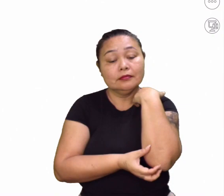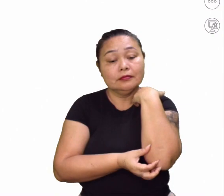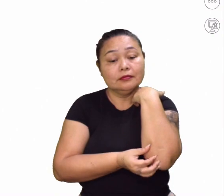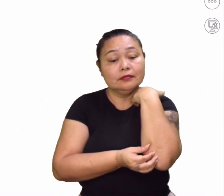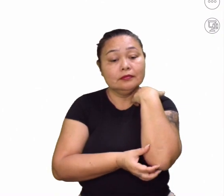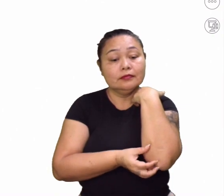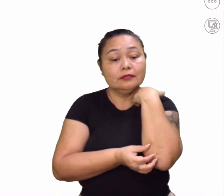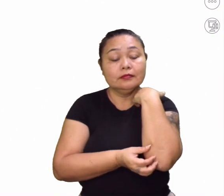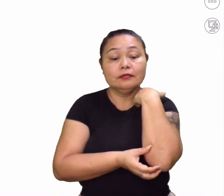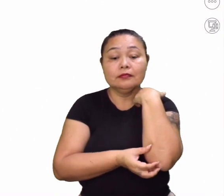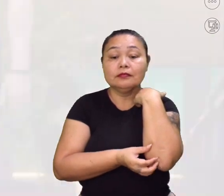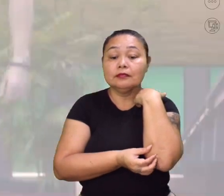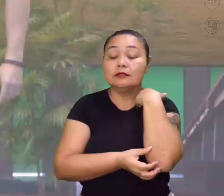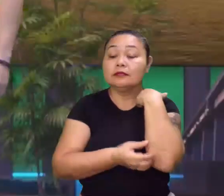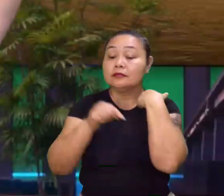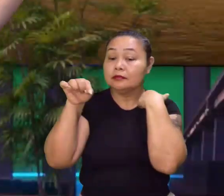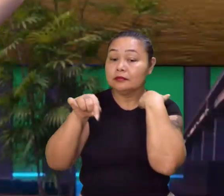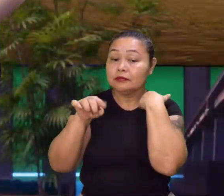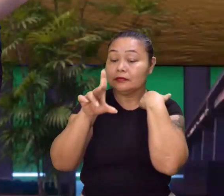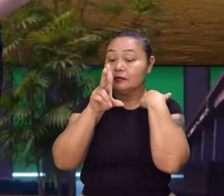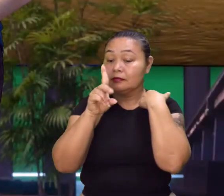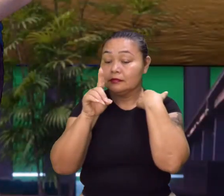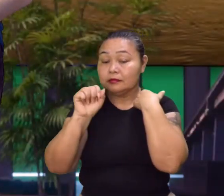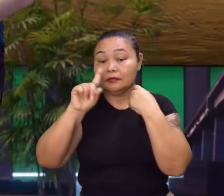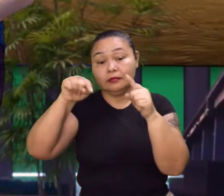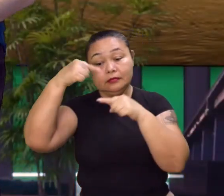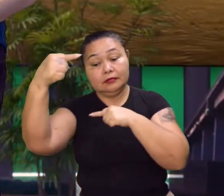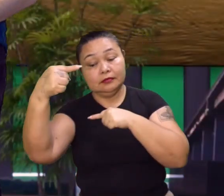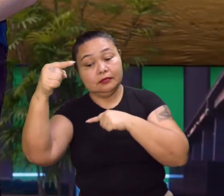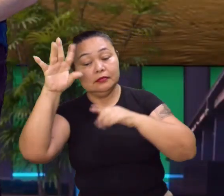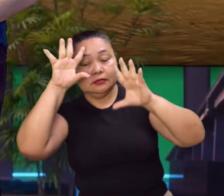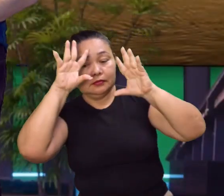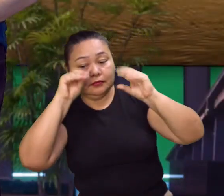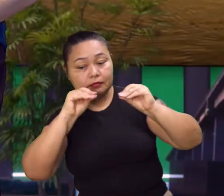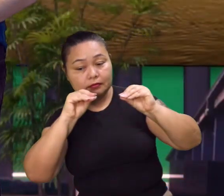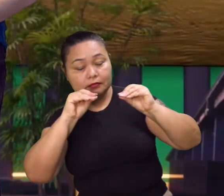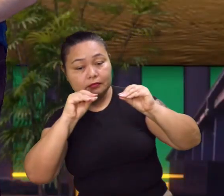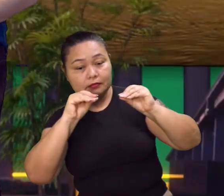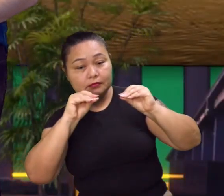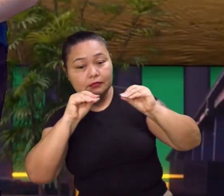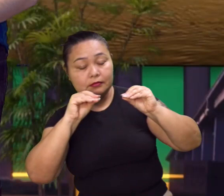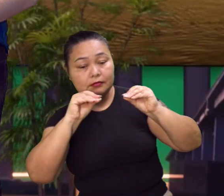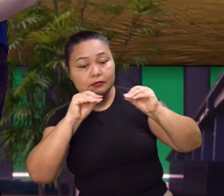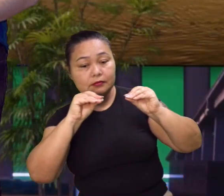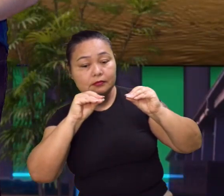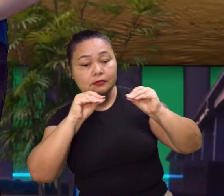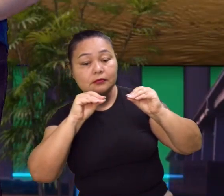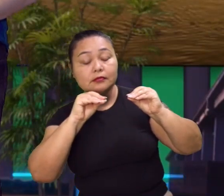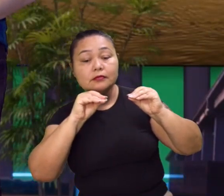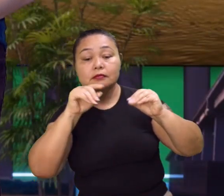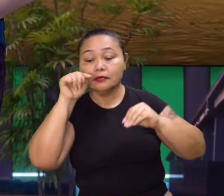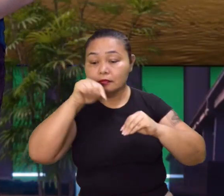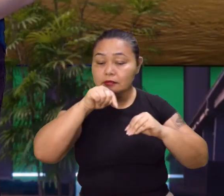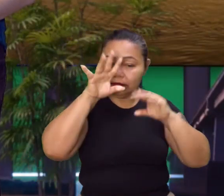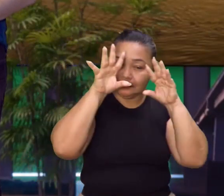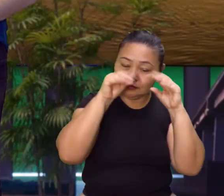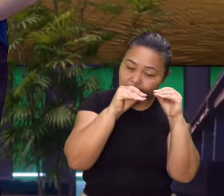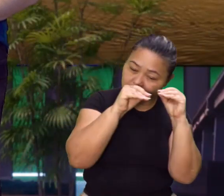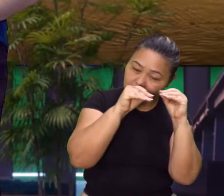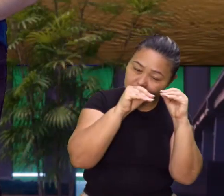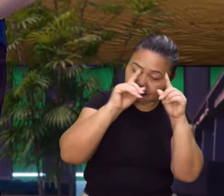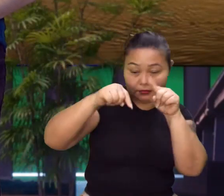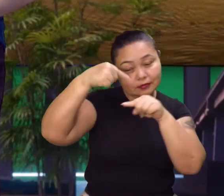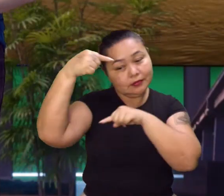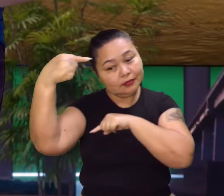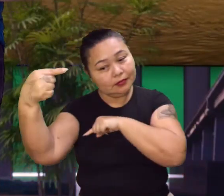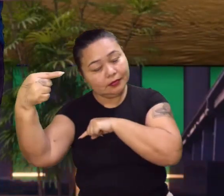que a gente falou, né? Aqui tá dia, do outro lado do mundo estão dormindo. Exatamente. E aqui quando a gente está